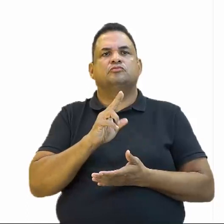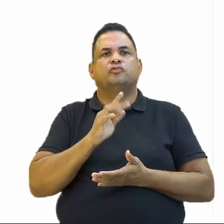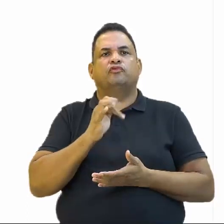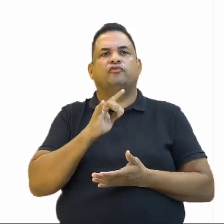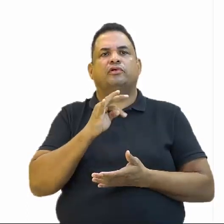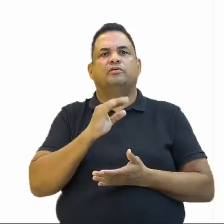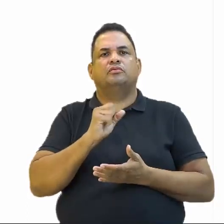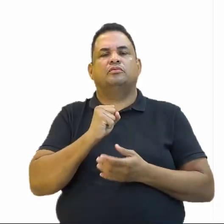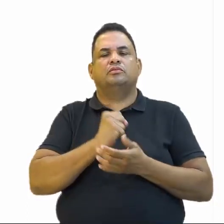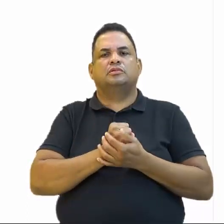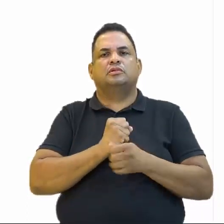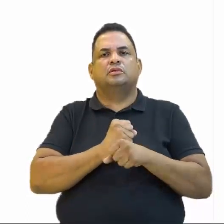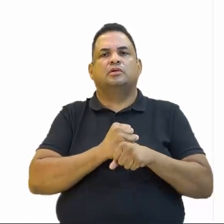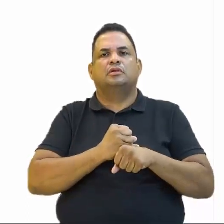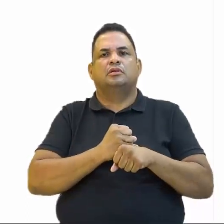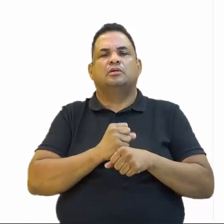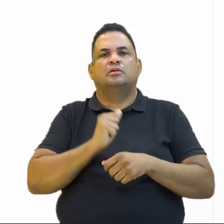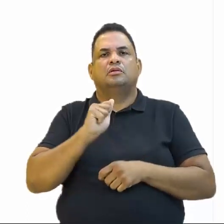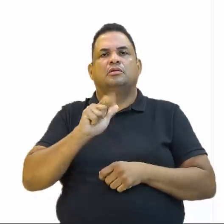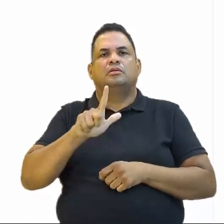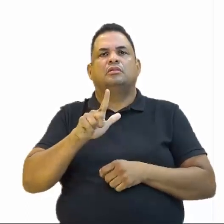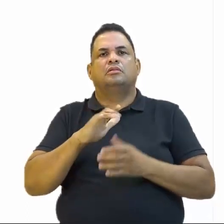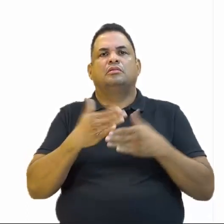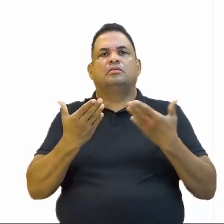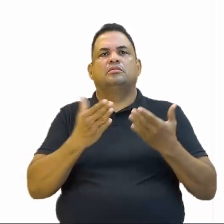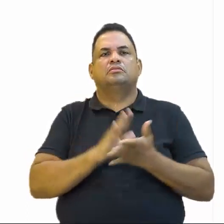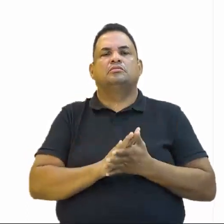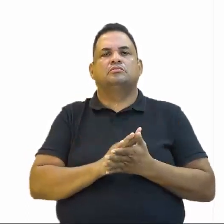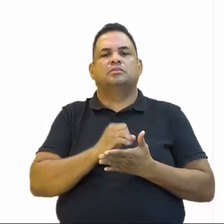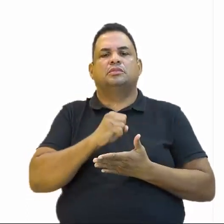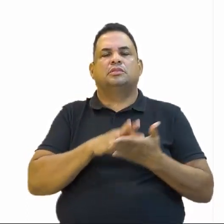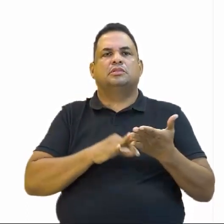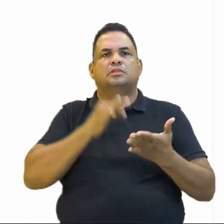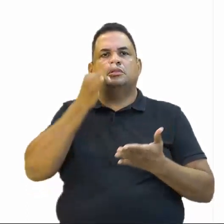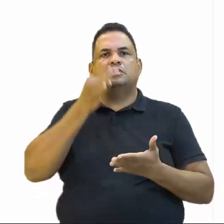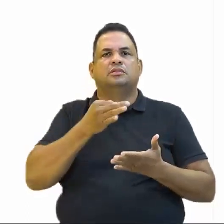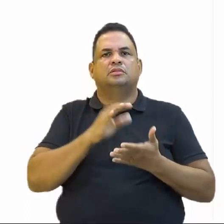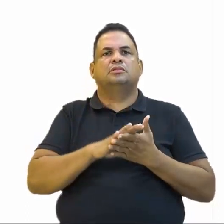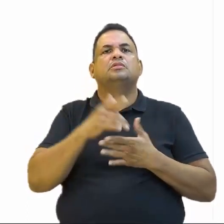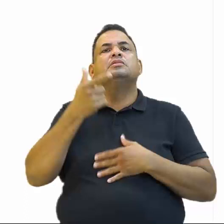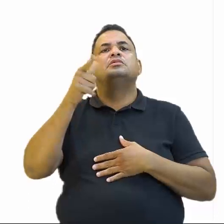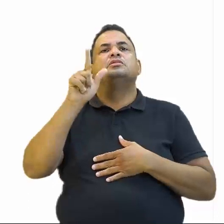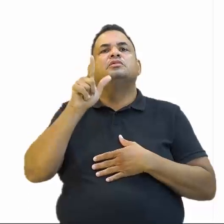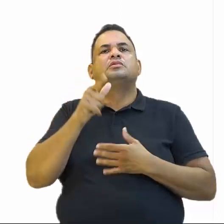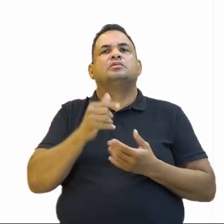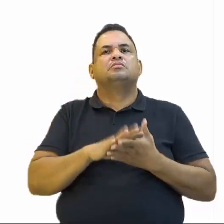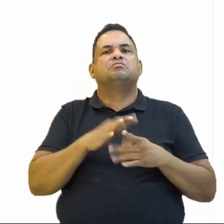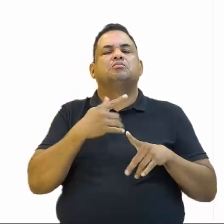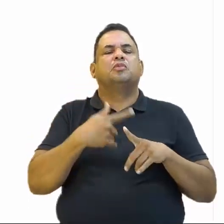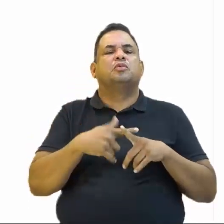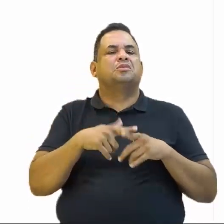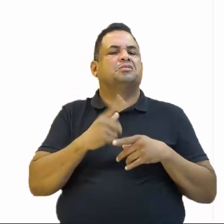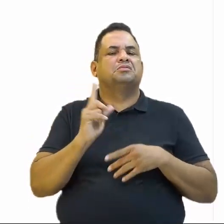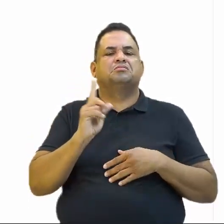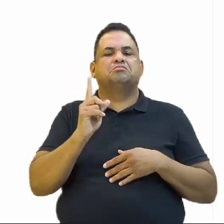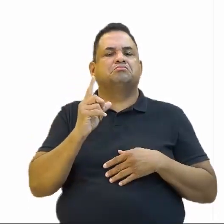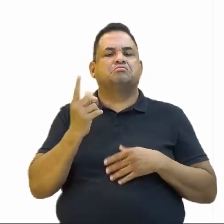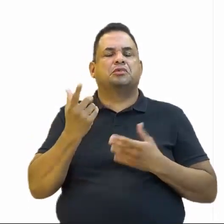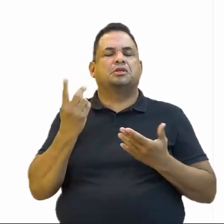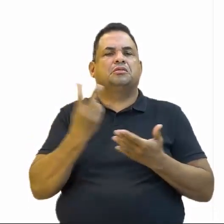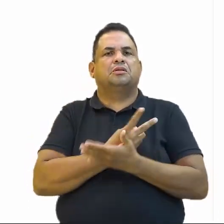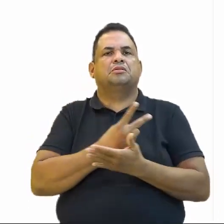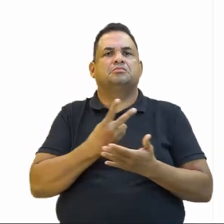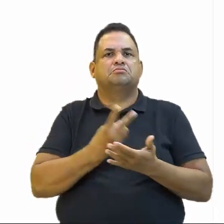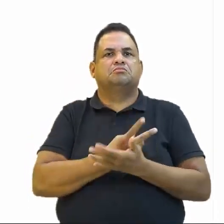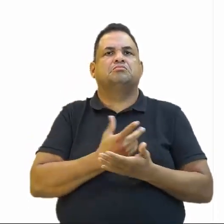nossa letra A, é a nossa alternativa correta. E os demais, professora, por que eles não são corretos? Porque